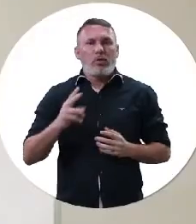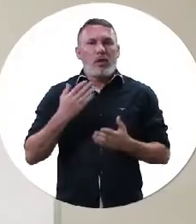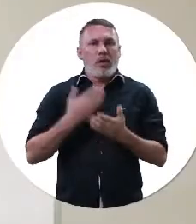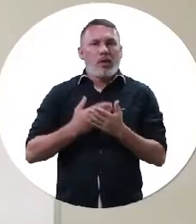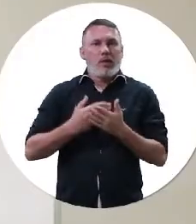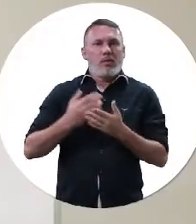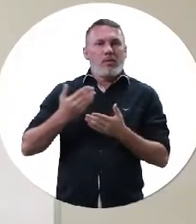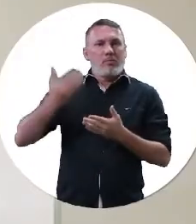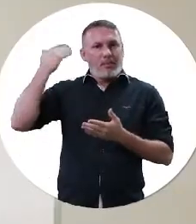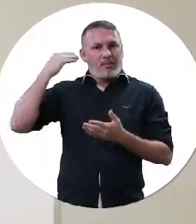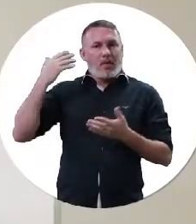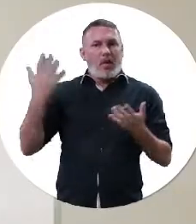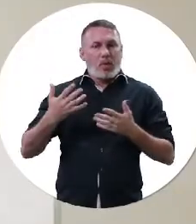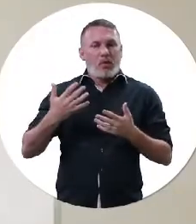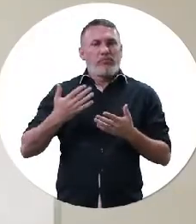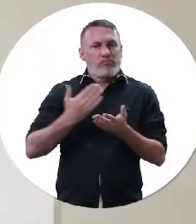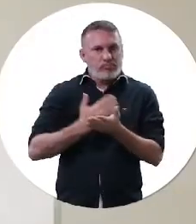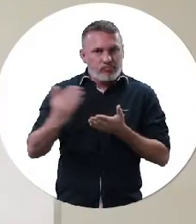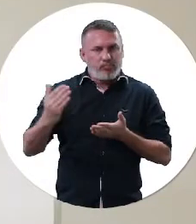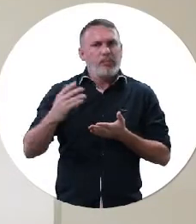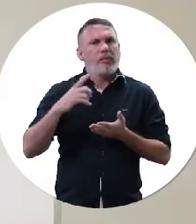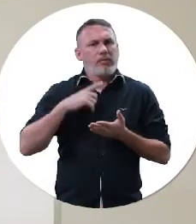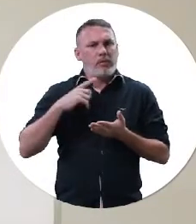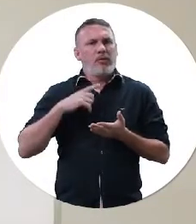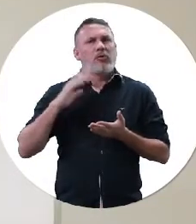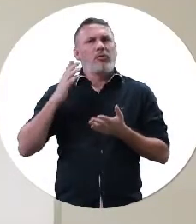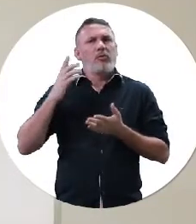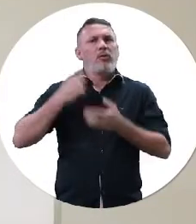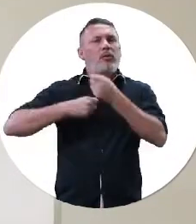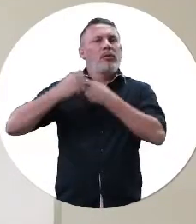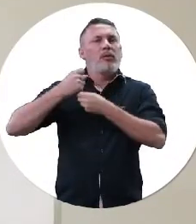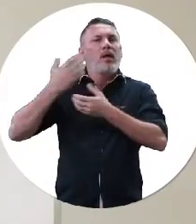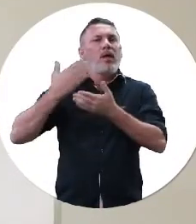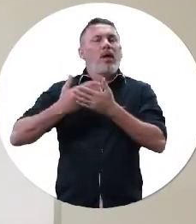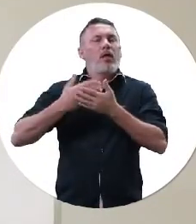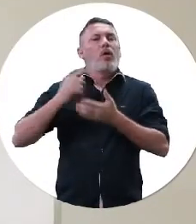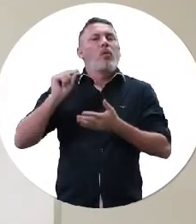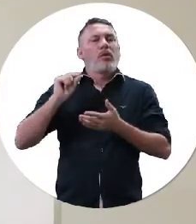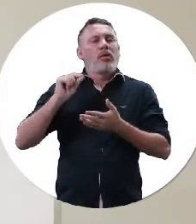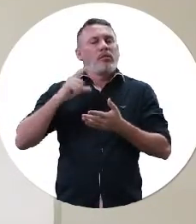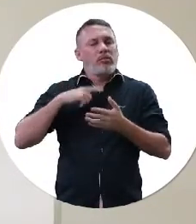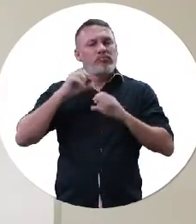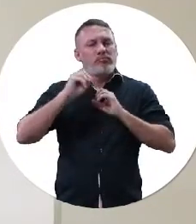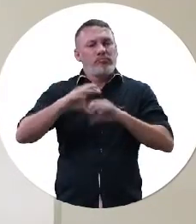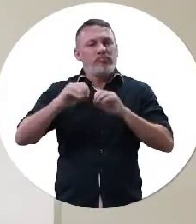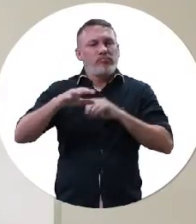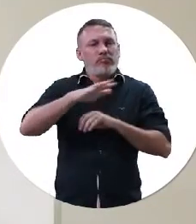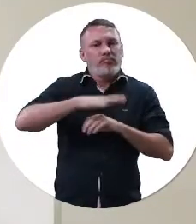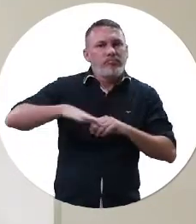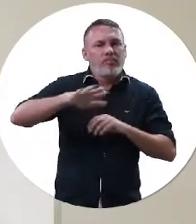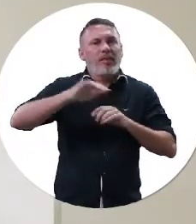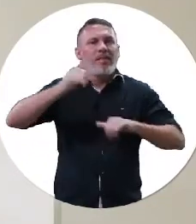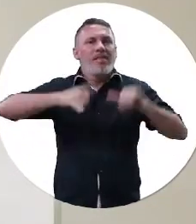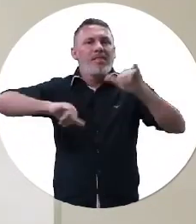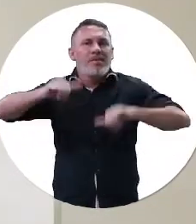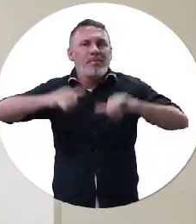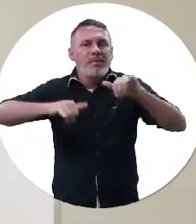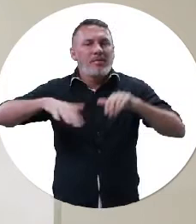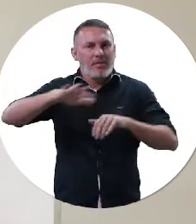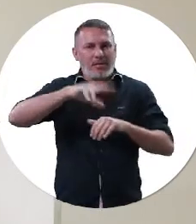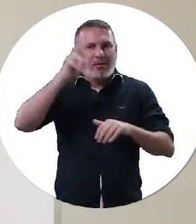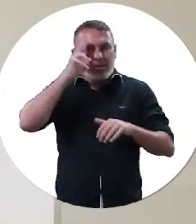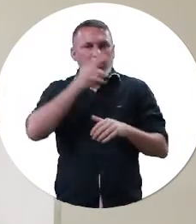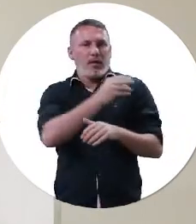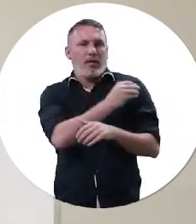Continuando o raciocínio da aula passada, pessoal. Na aula passada a gente viu algumas funções orgânicas dentro da química orgânica. Vamos lembrar